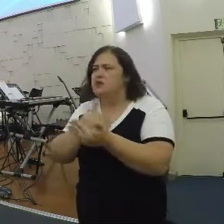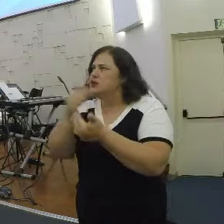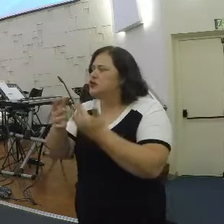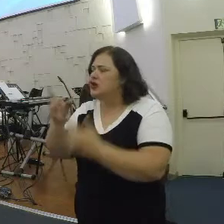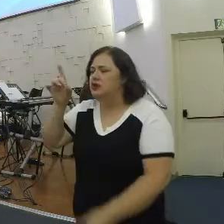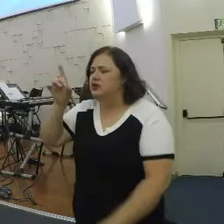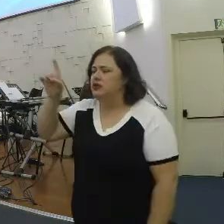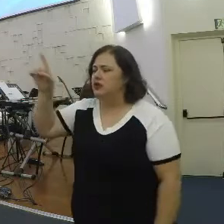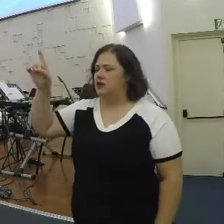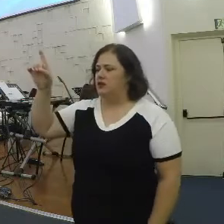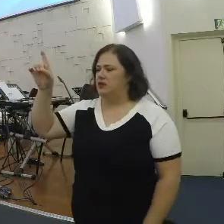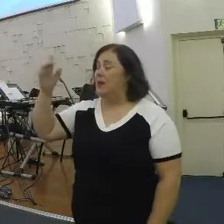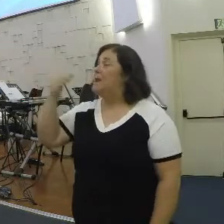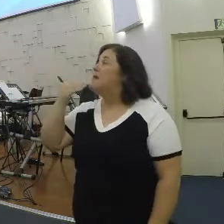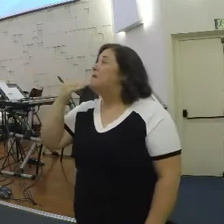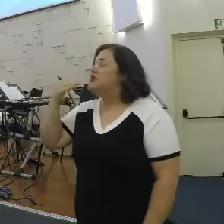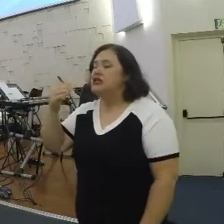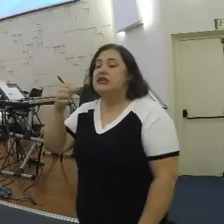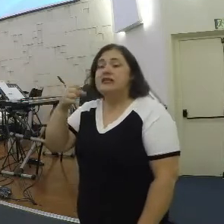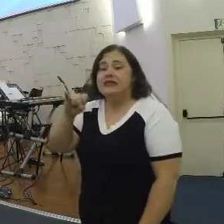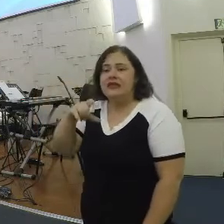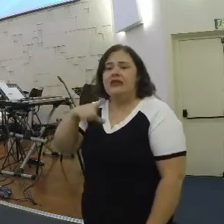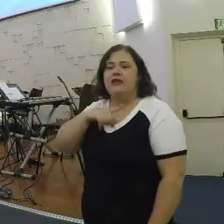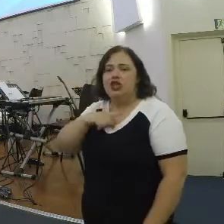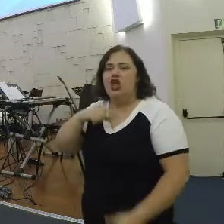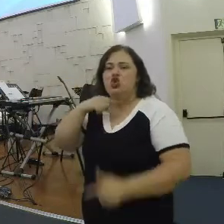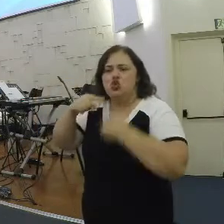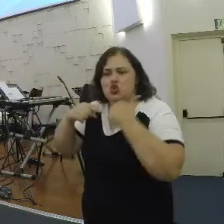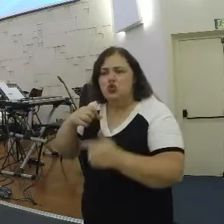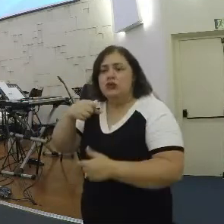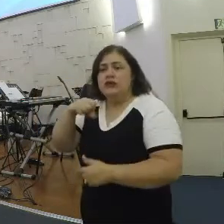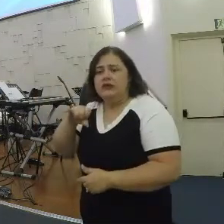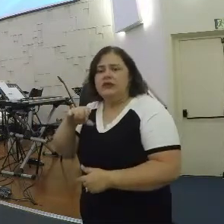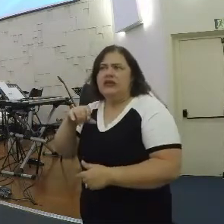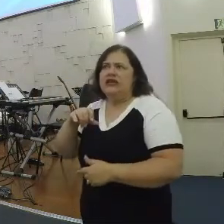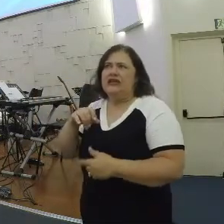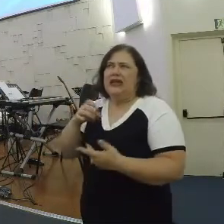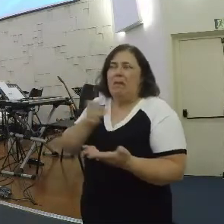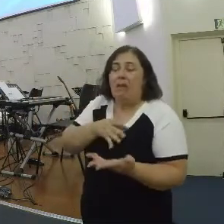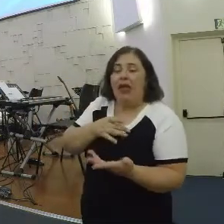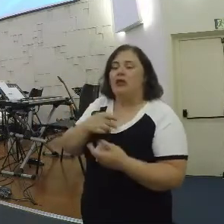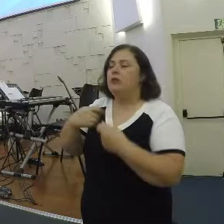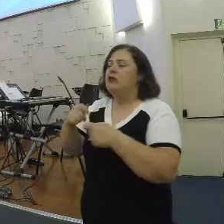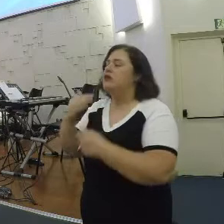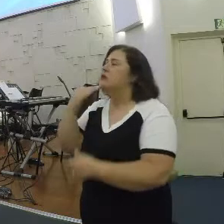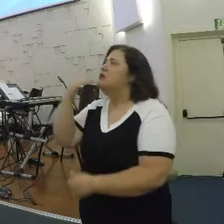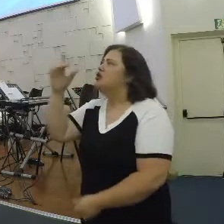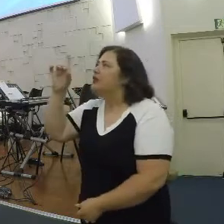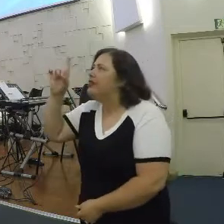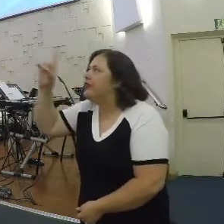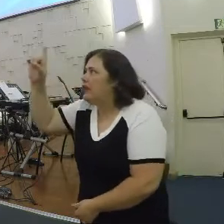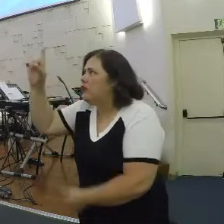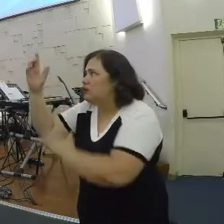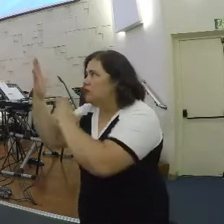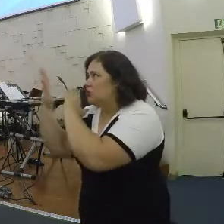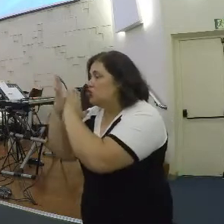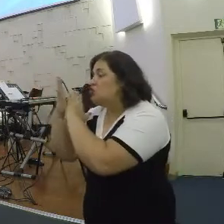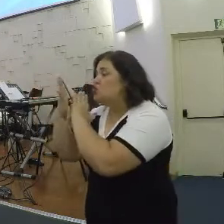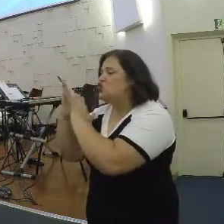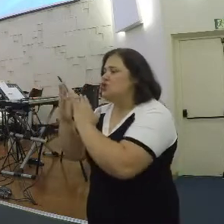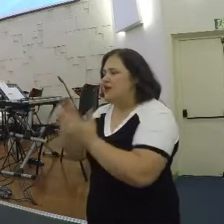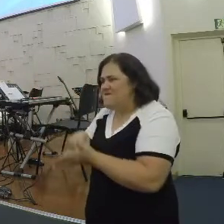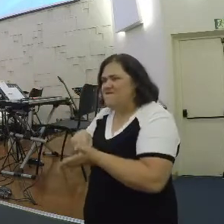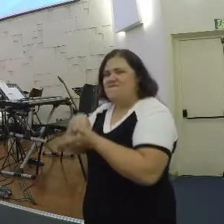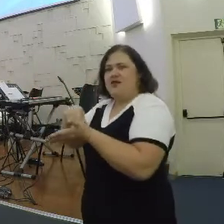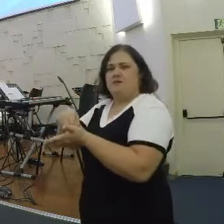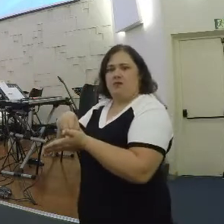Cristo. Seu coração assemelha-se a qual destes solos? A semente plantada em seu coração tem